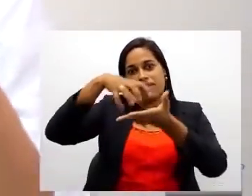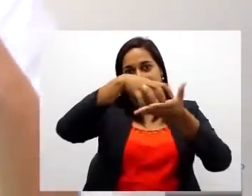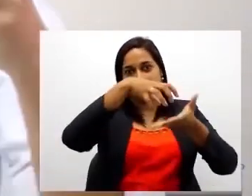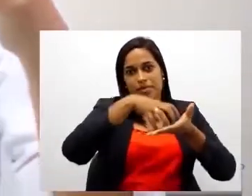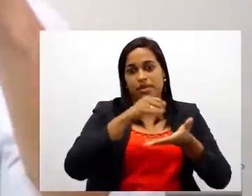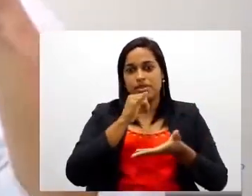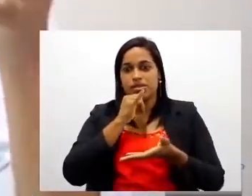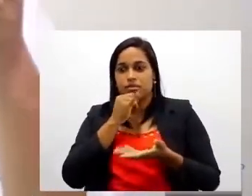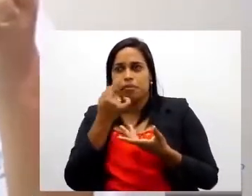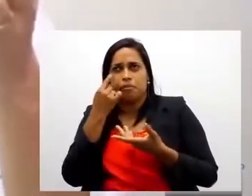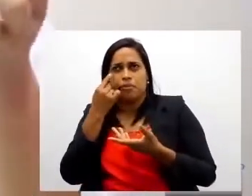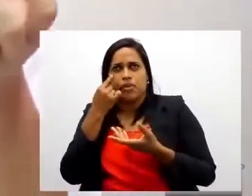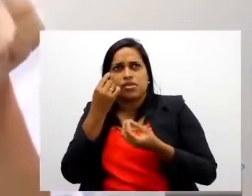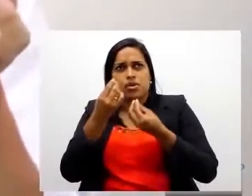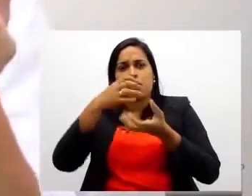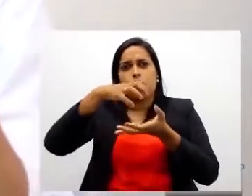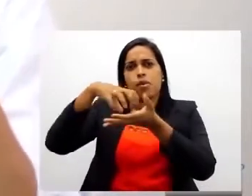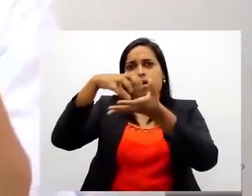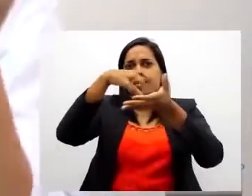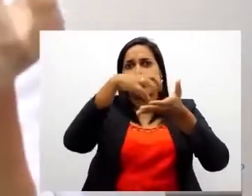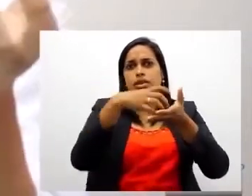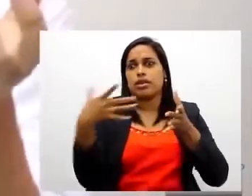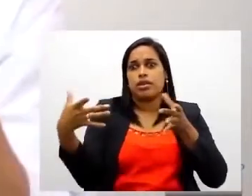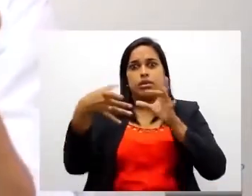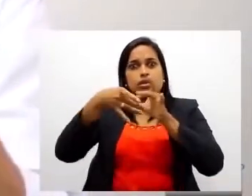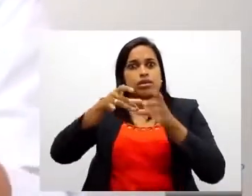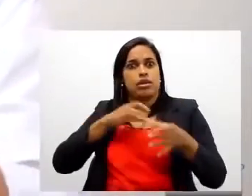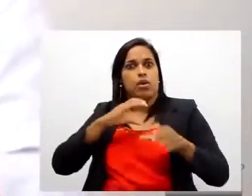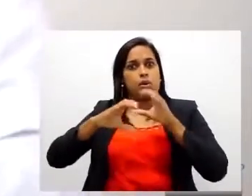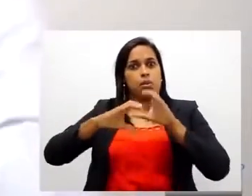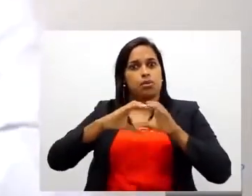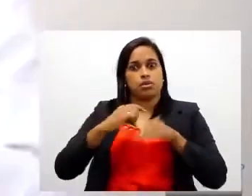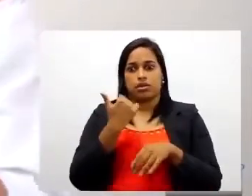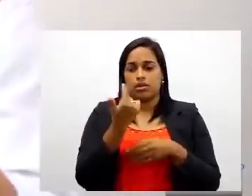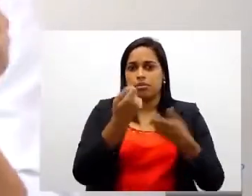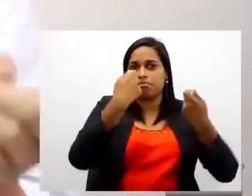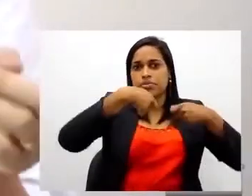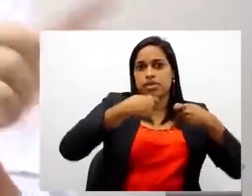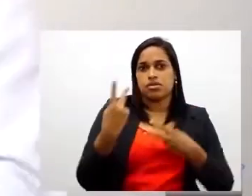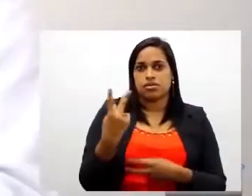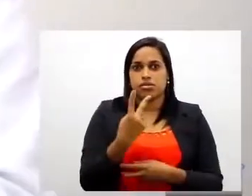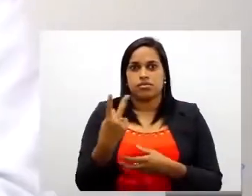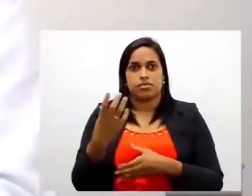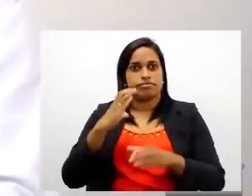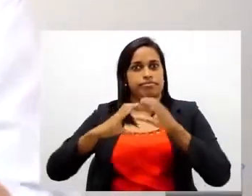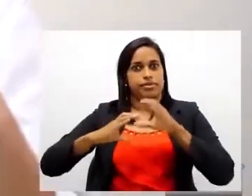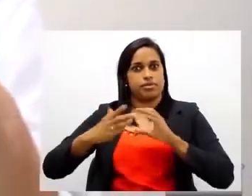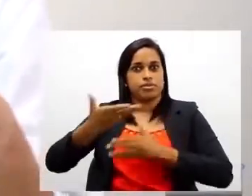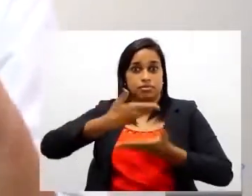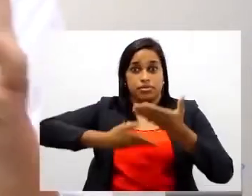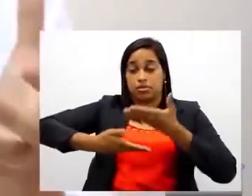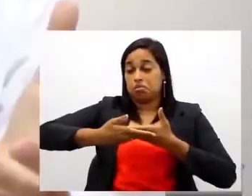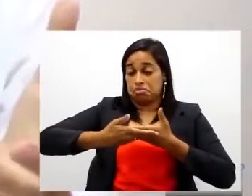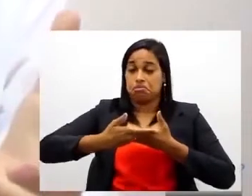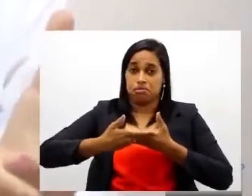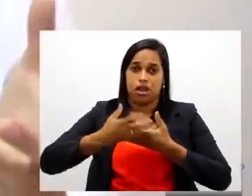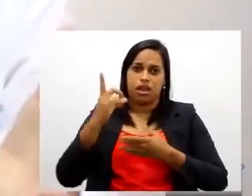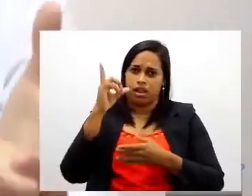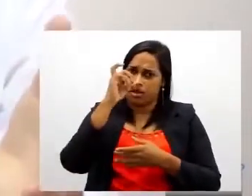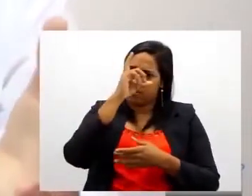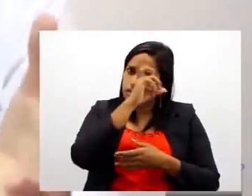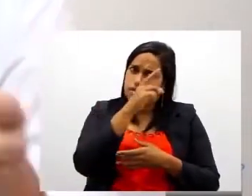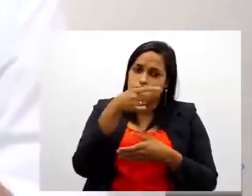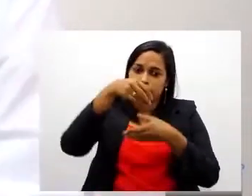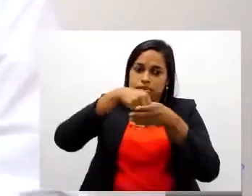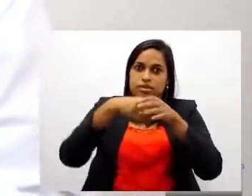Pensem em departamentos que não se comunicam, que não falam um para o outro aquilo que precisam um do outro. Imagina que confusão é isso